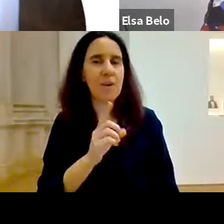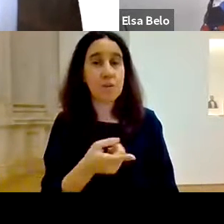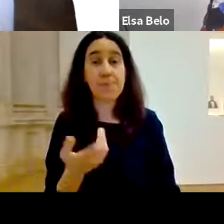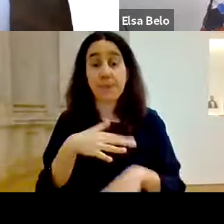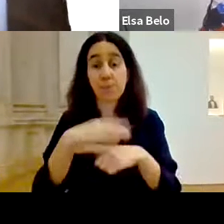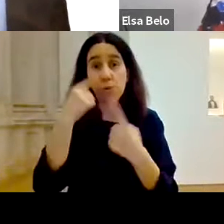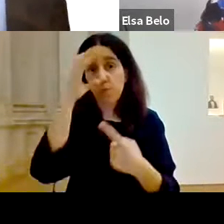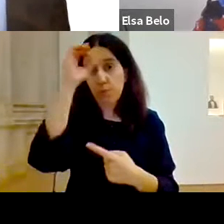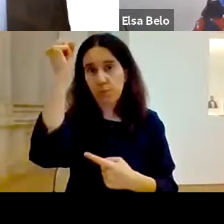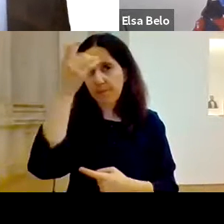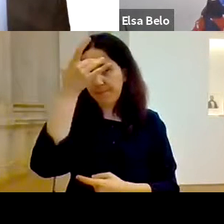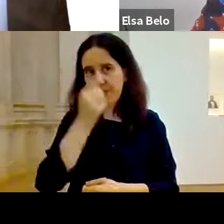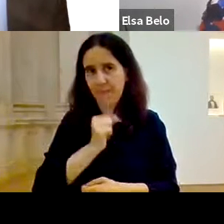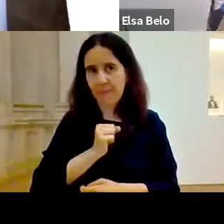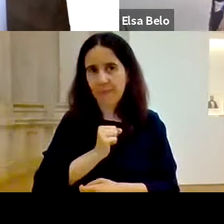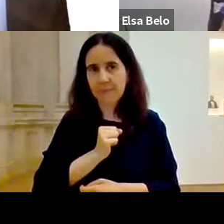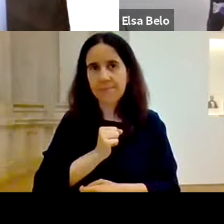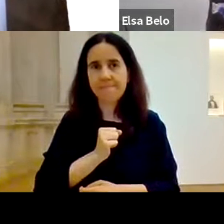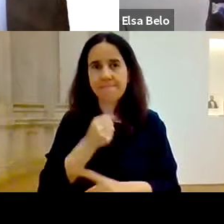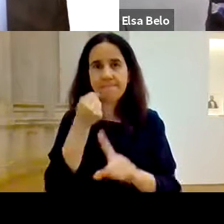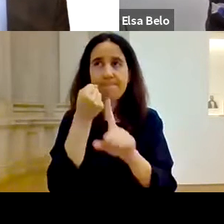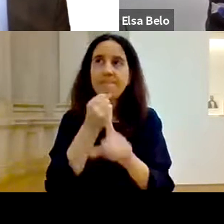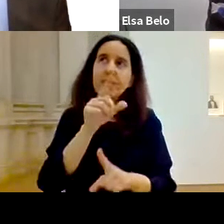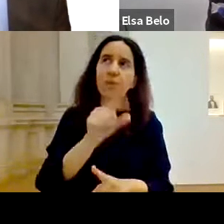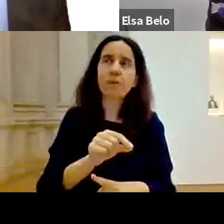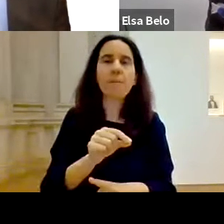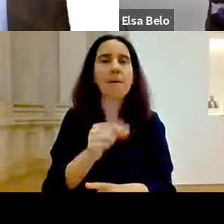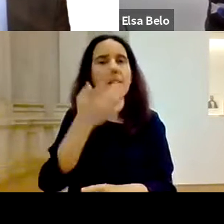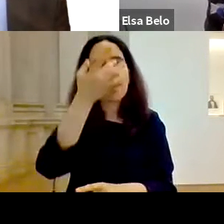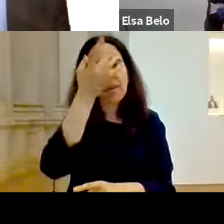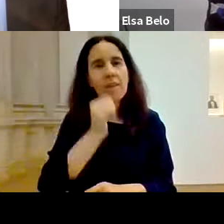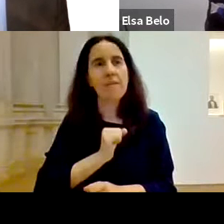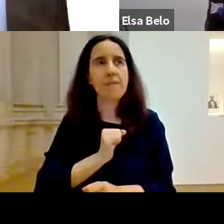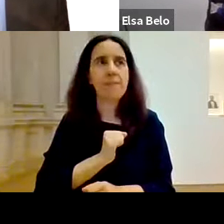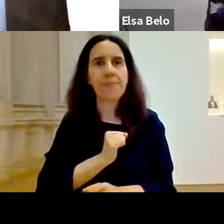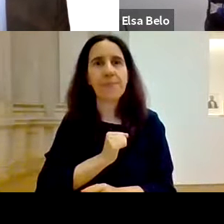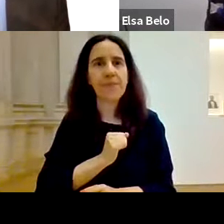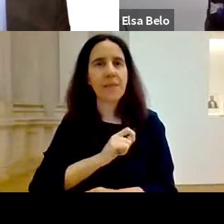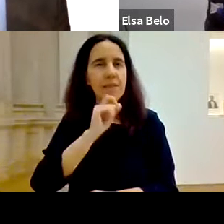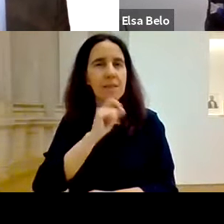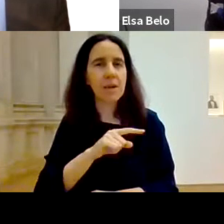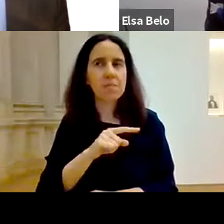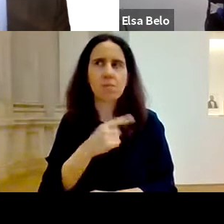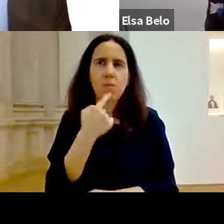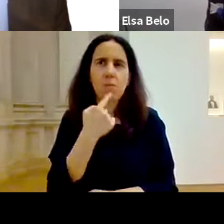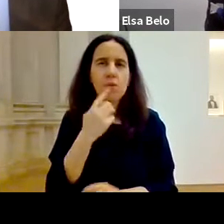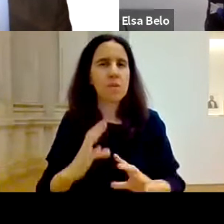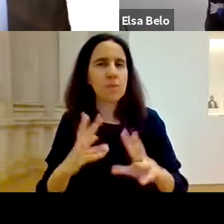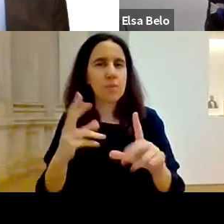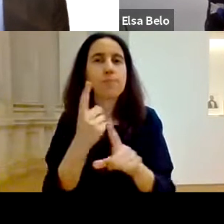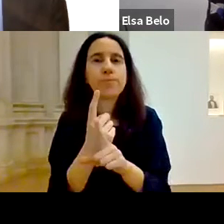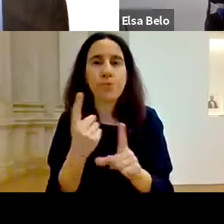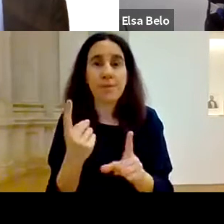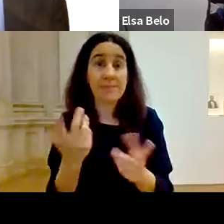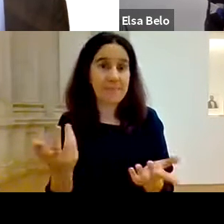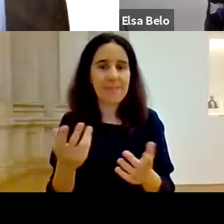meu ponto de vista, é um desafio que também, a meu ver, tem espaço, um enorme espaço para evoluir. Isto porque na